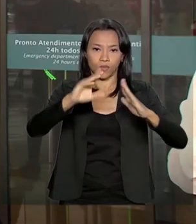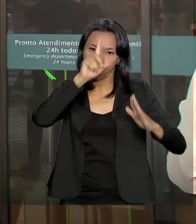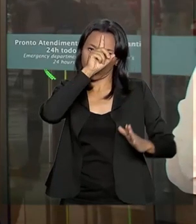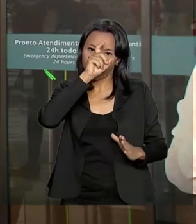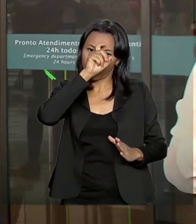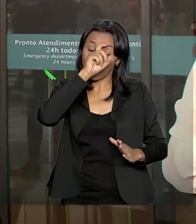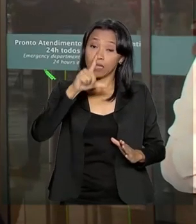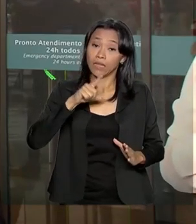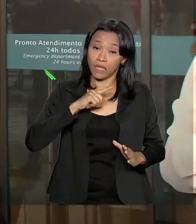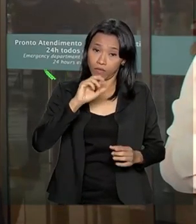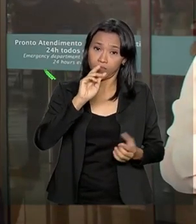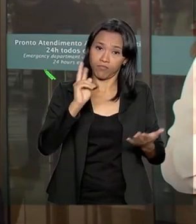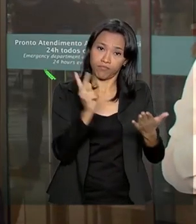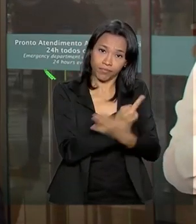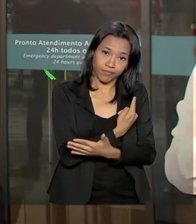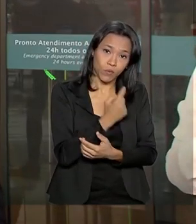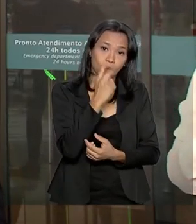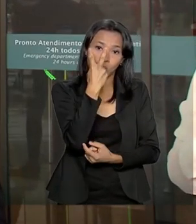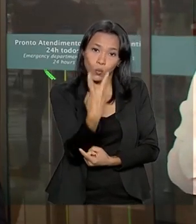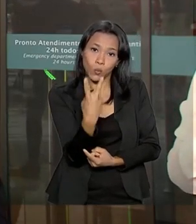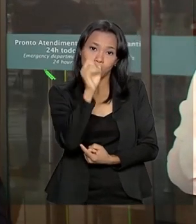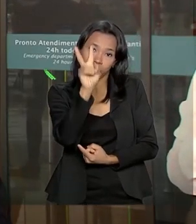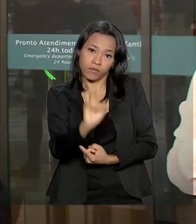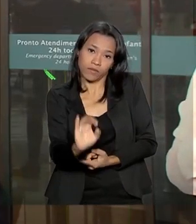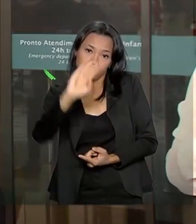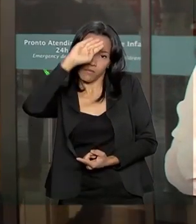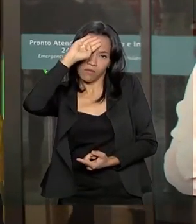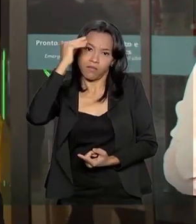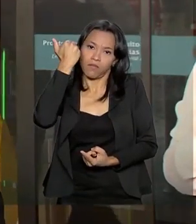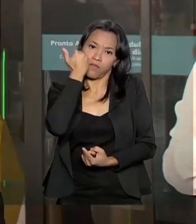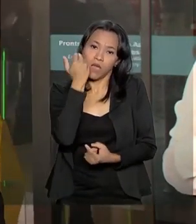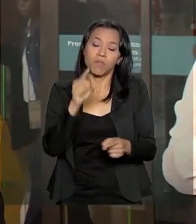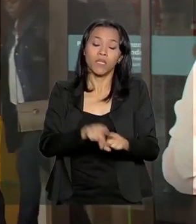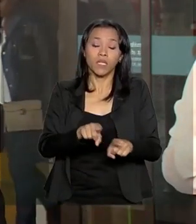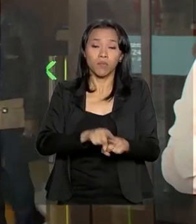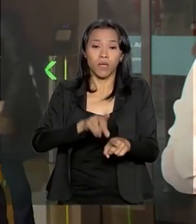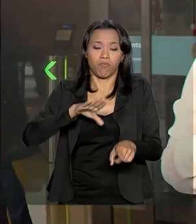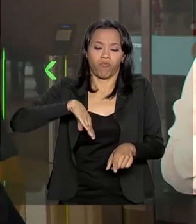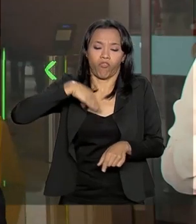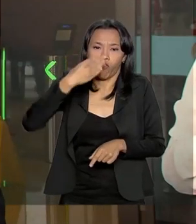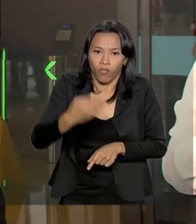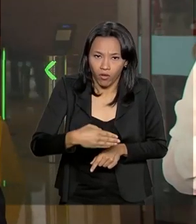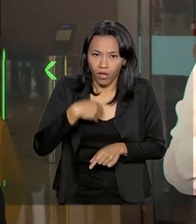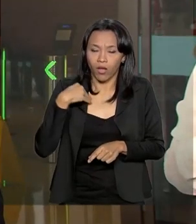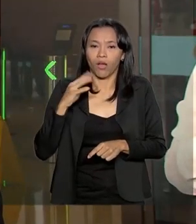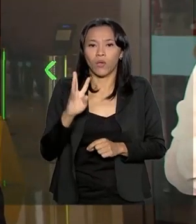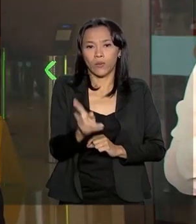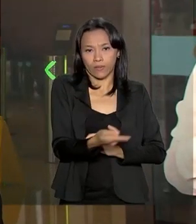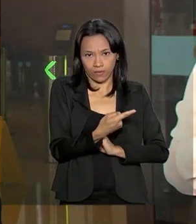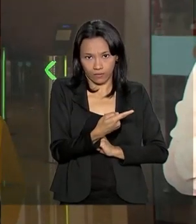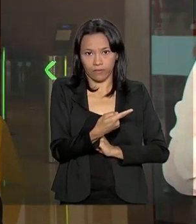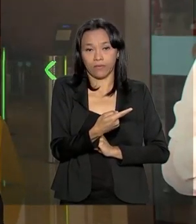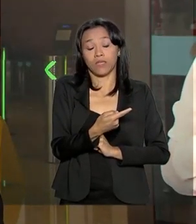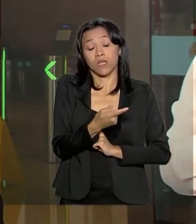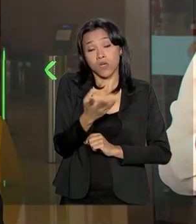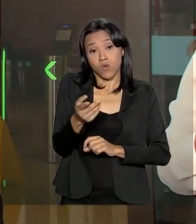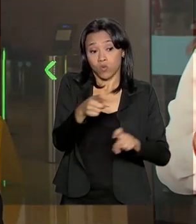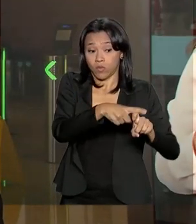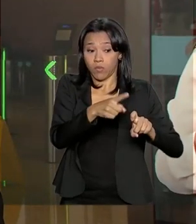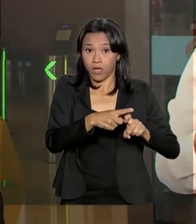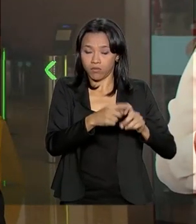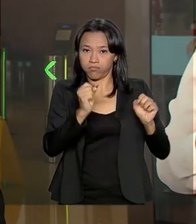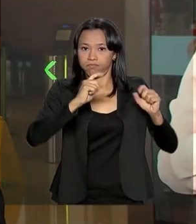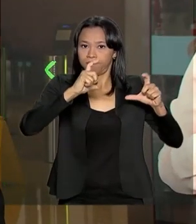episódios de febre e também um episódio de vômito. Os médicos chegaram a fazer exames em